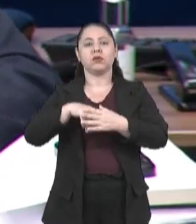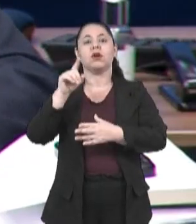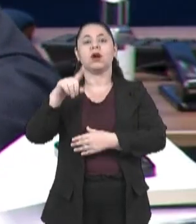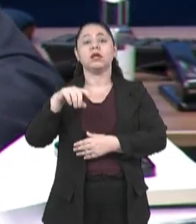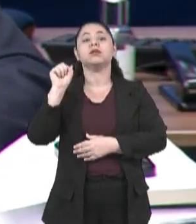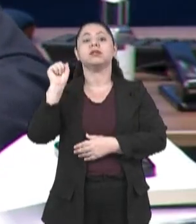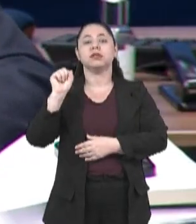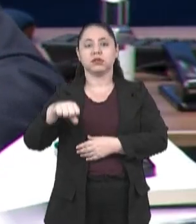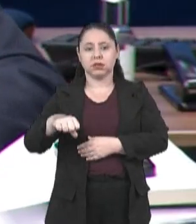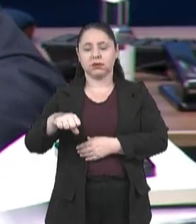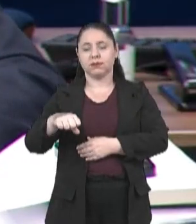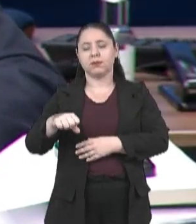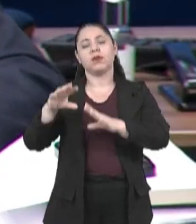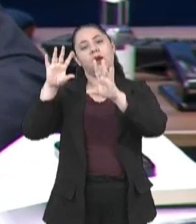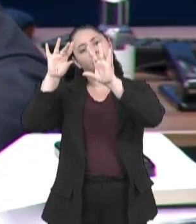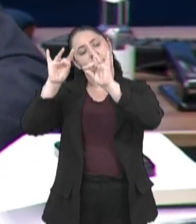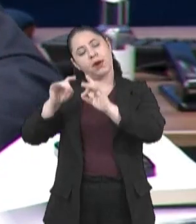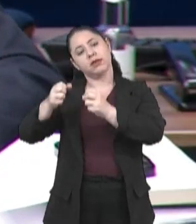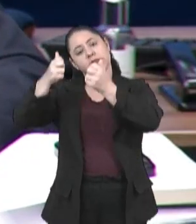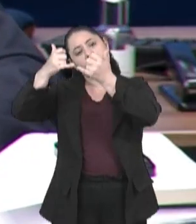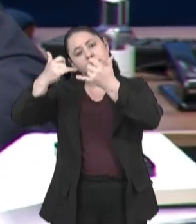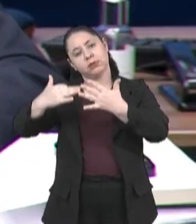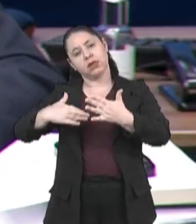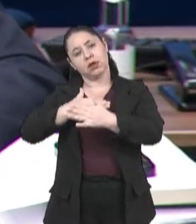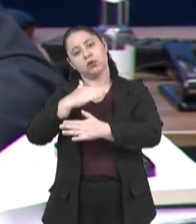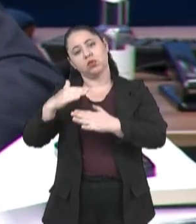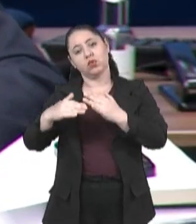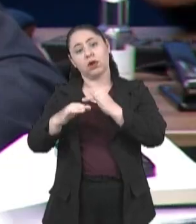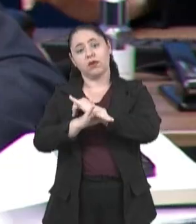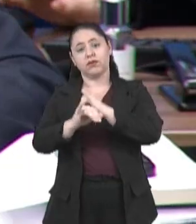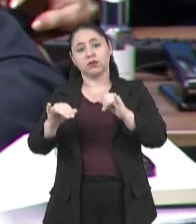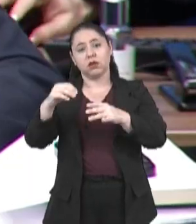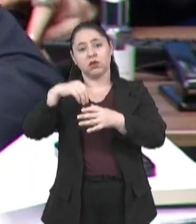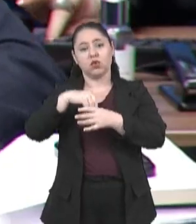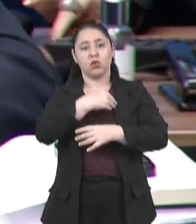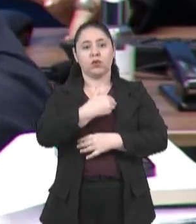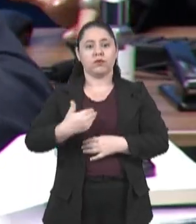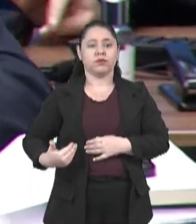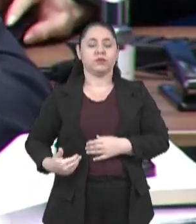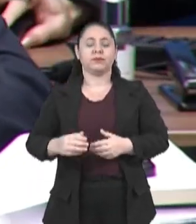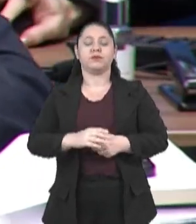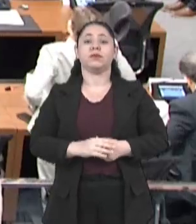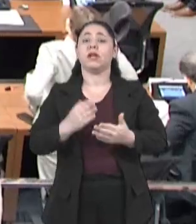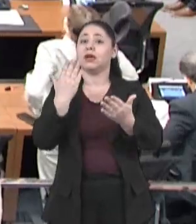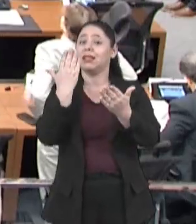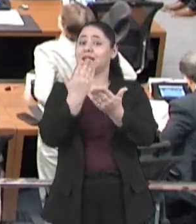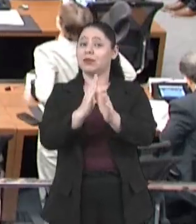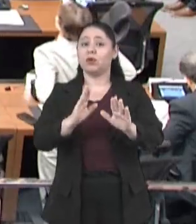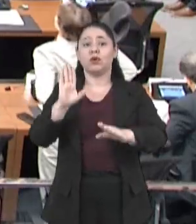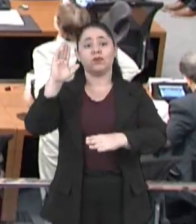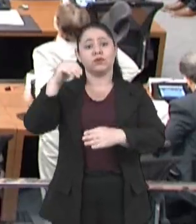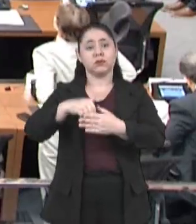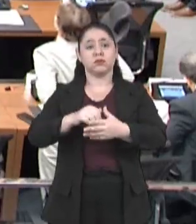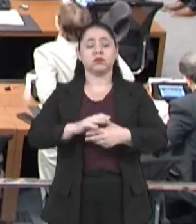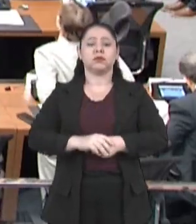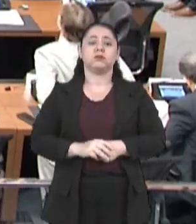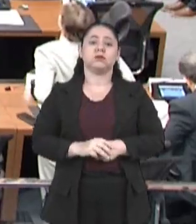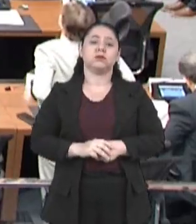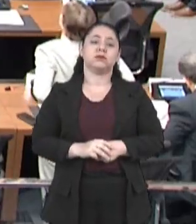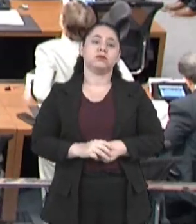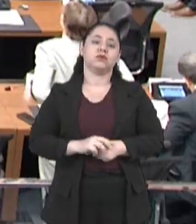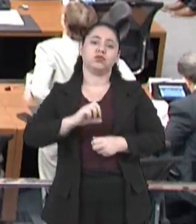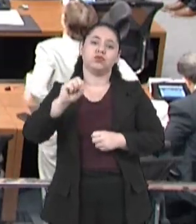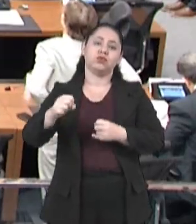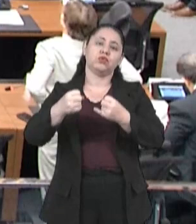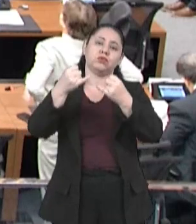é favorável dentro das condições que foram anunciadas aqui pelo governador. Está encerrada a votação. Eu consulto.